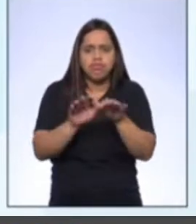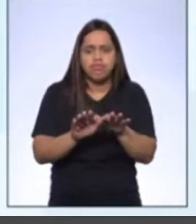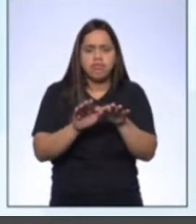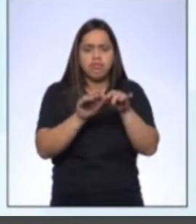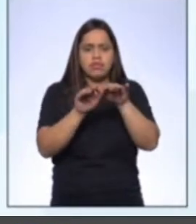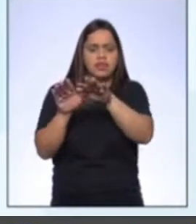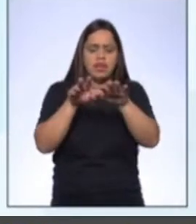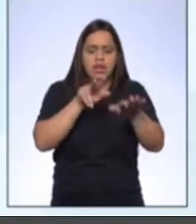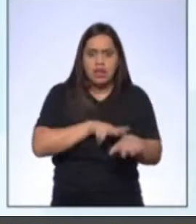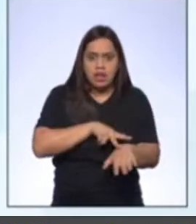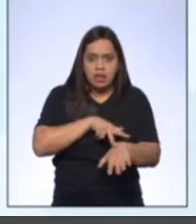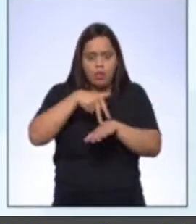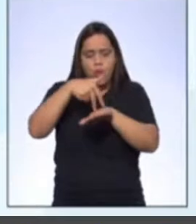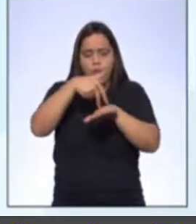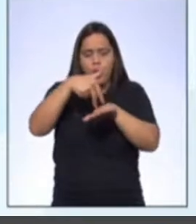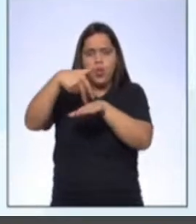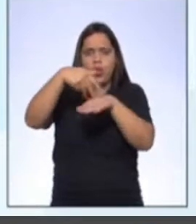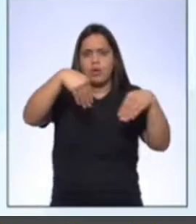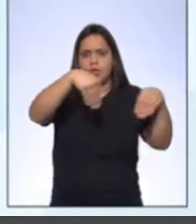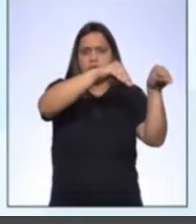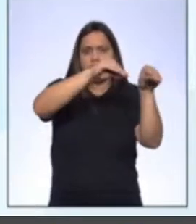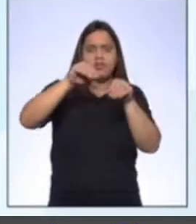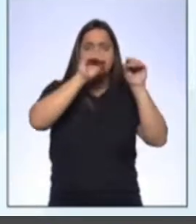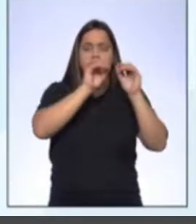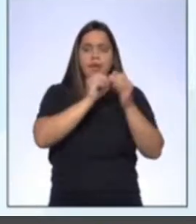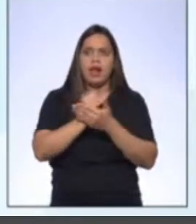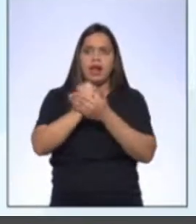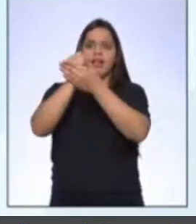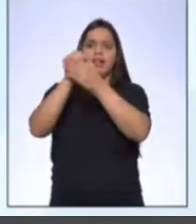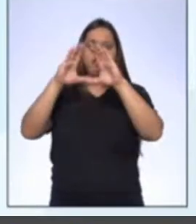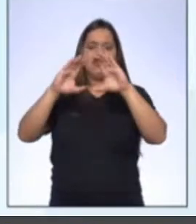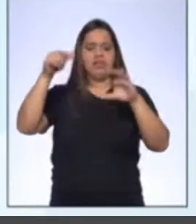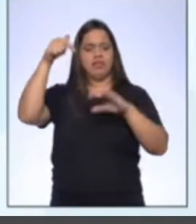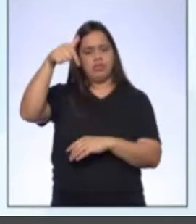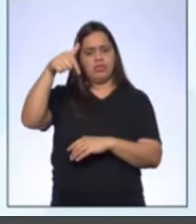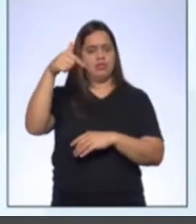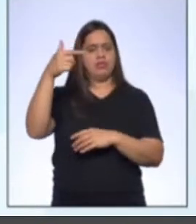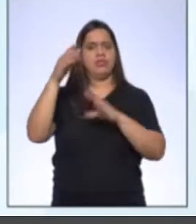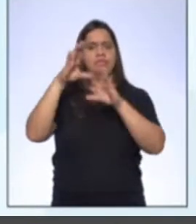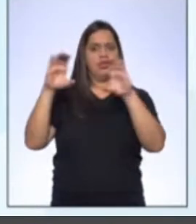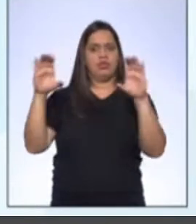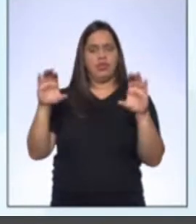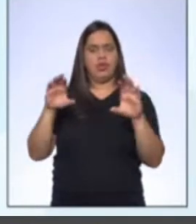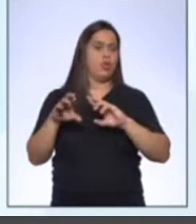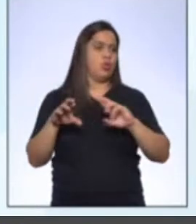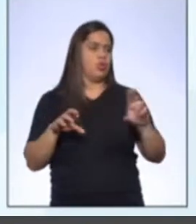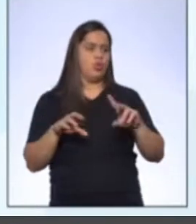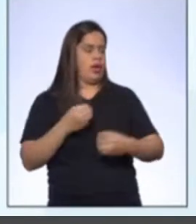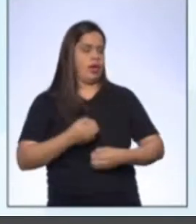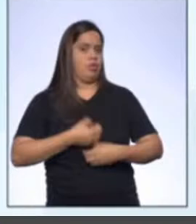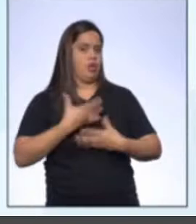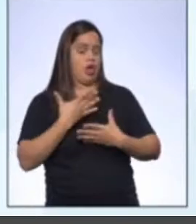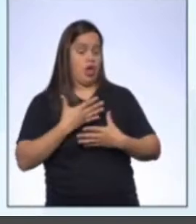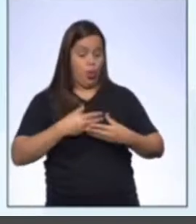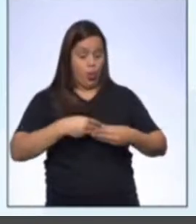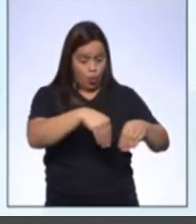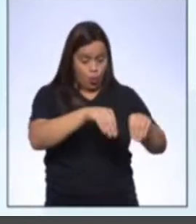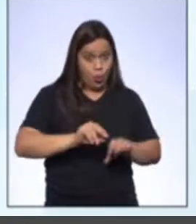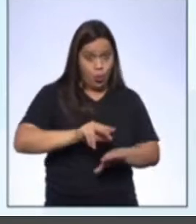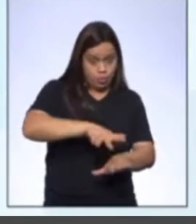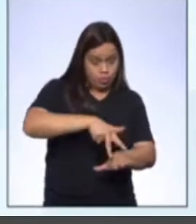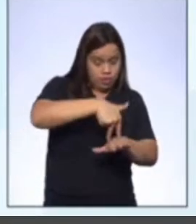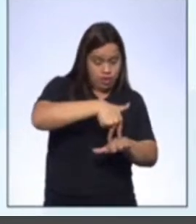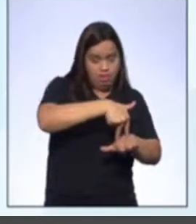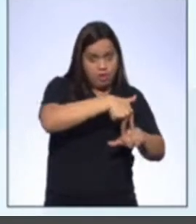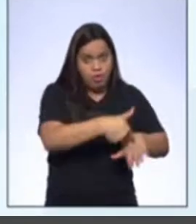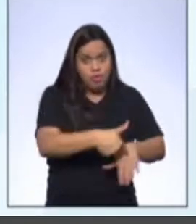para transportá-lo ao sétimo céu, ou seja, não estava fazendo poesia. O tapete ia transportá-lo. A informação